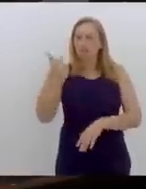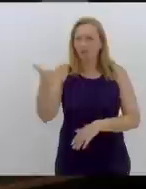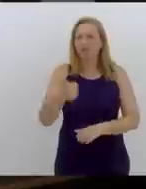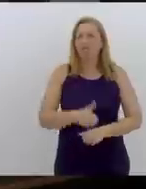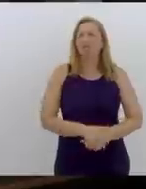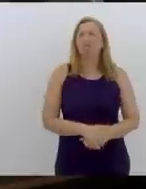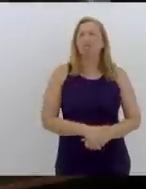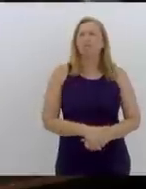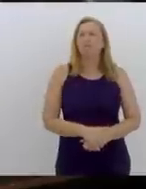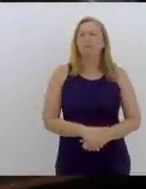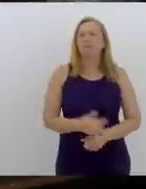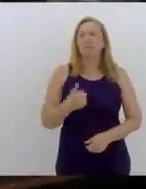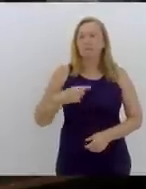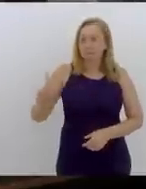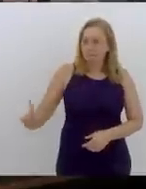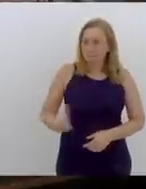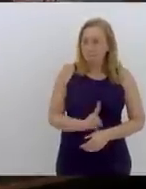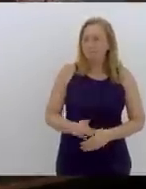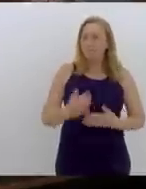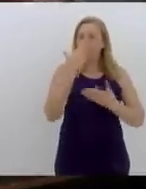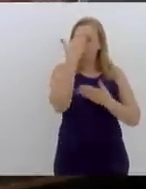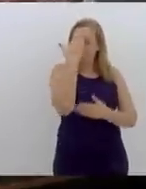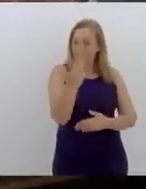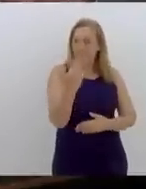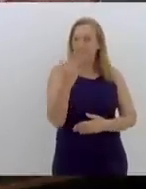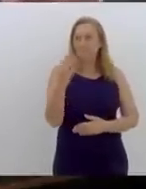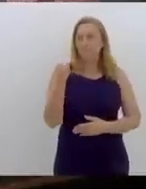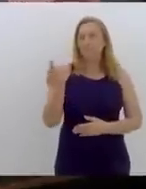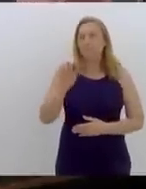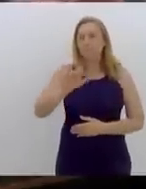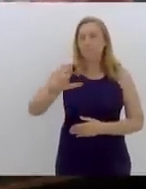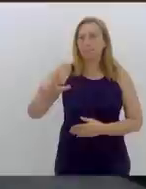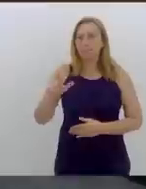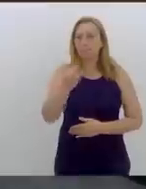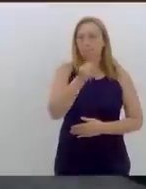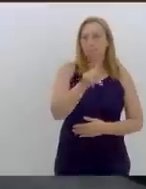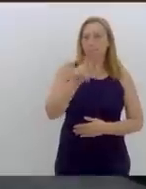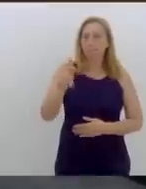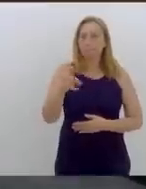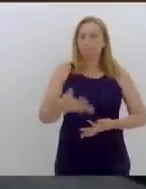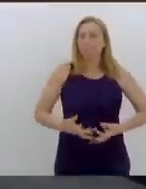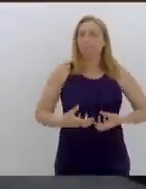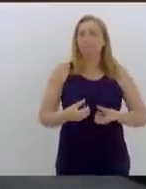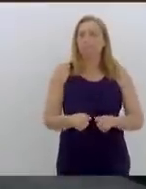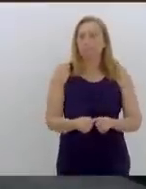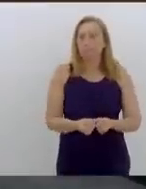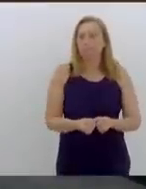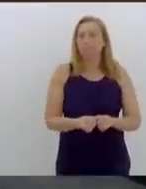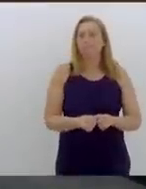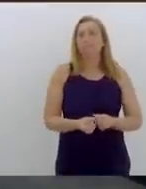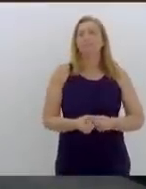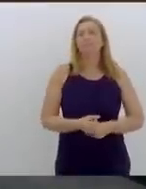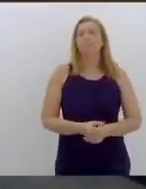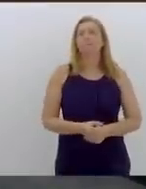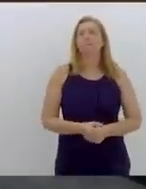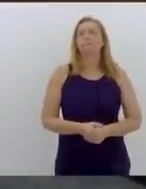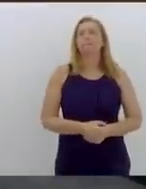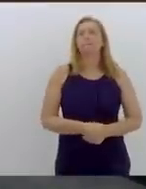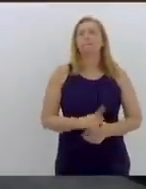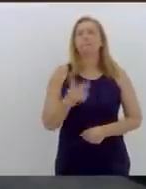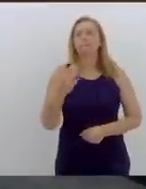eu vim agradecer ao coronel do eg e nos recebeu tá eu Coronel Henrique né